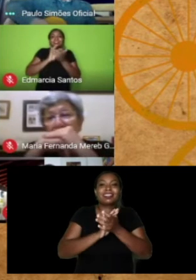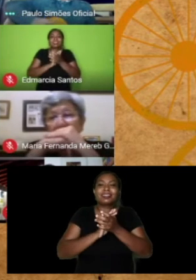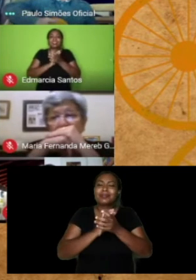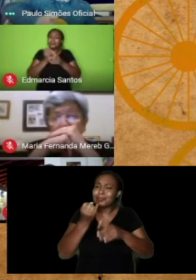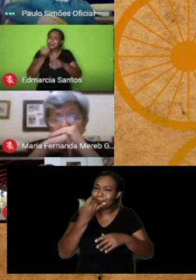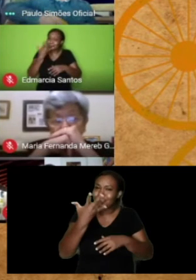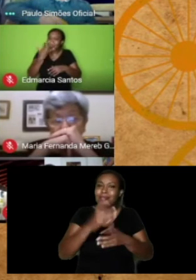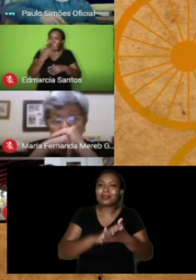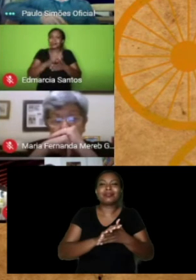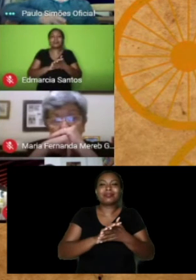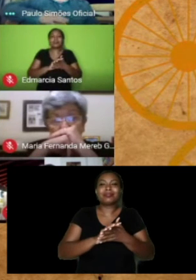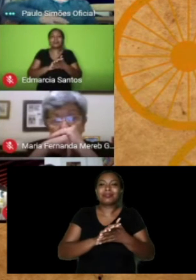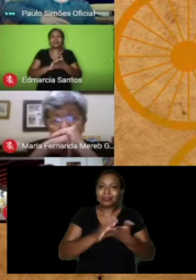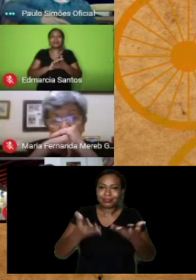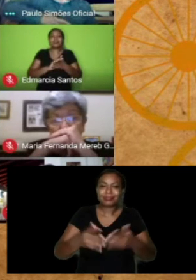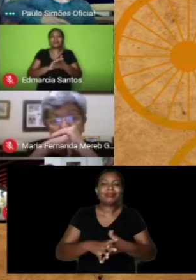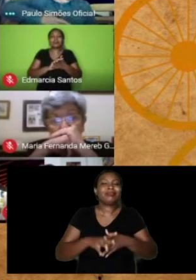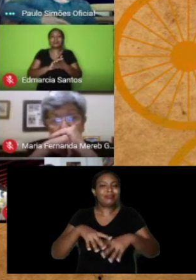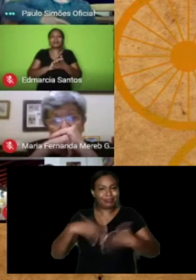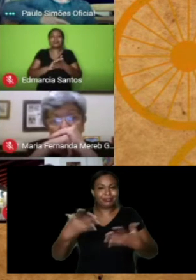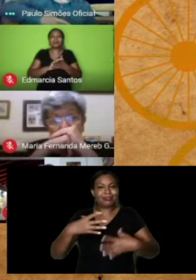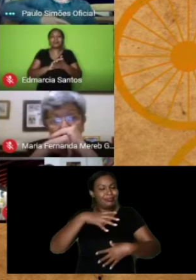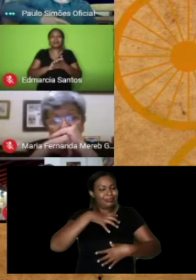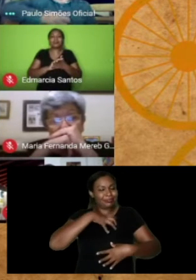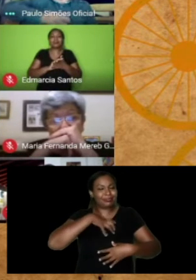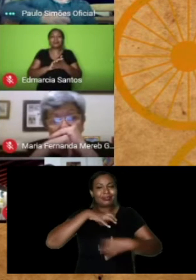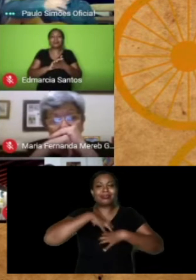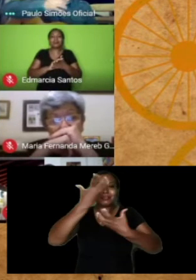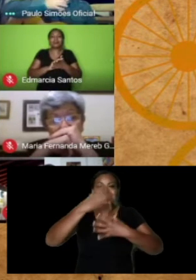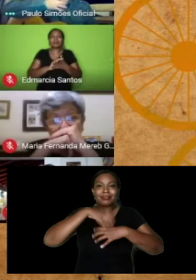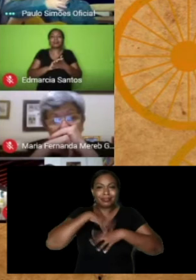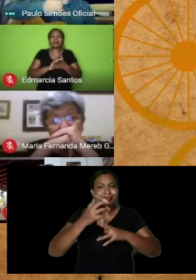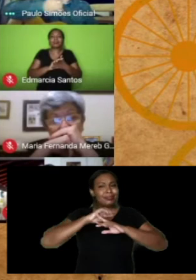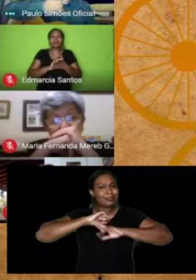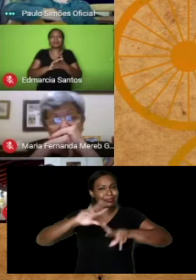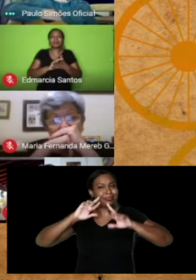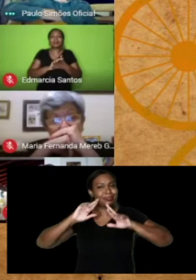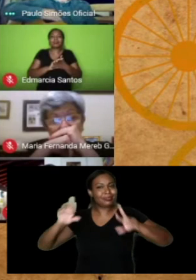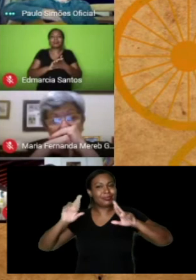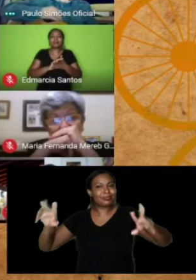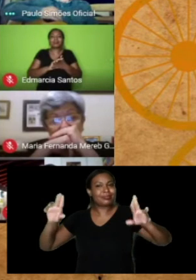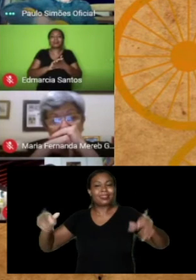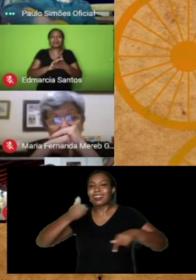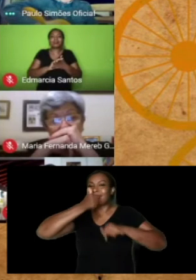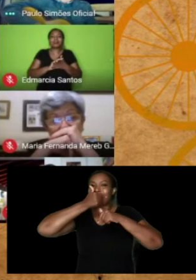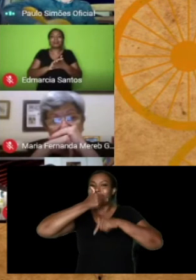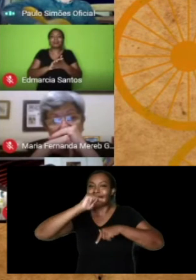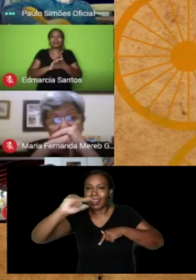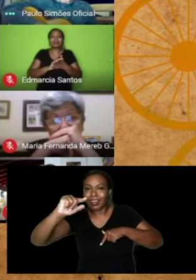muito bom ouvi-lo, escutá-lo de maneiras diferentes, nas diversas linguagens.